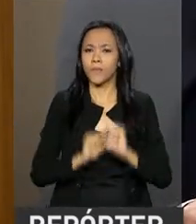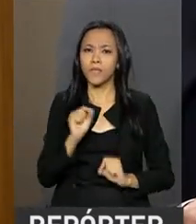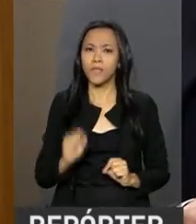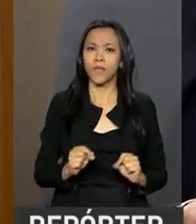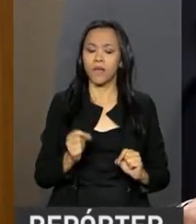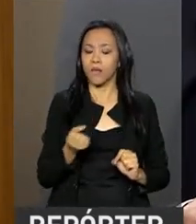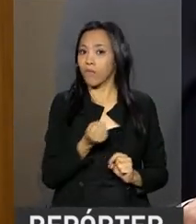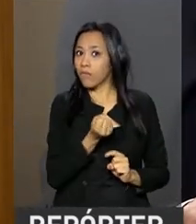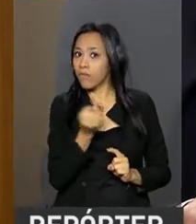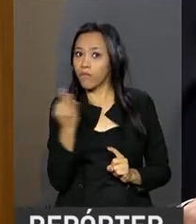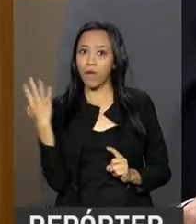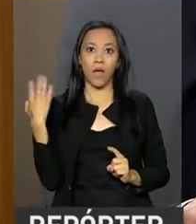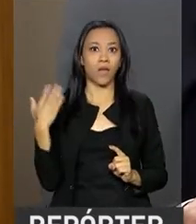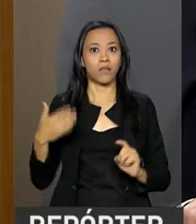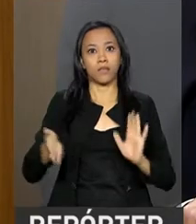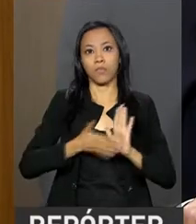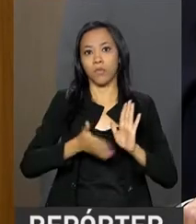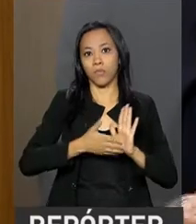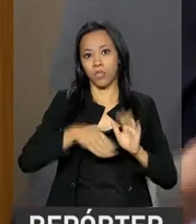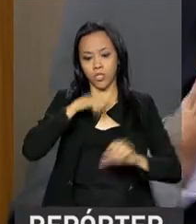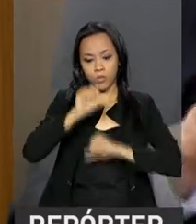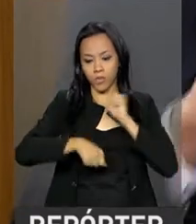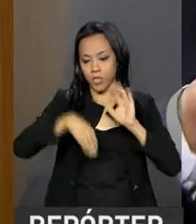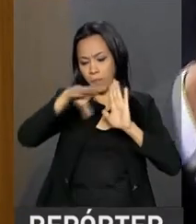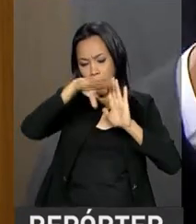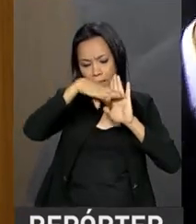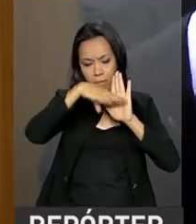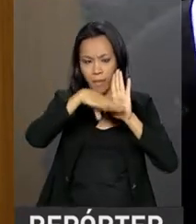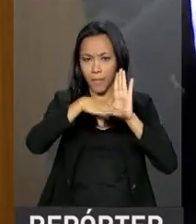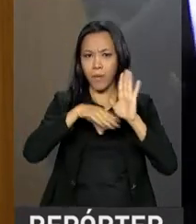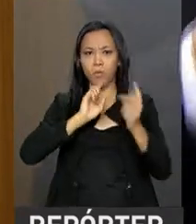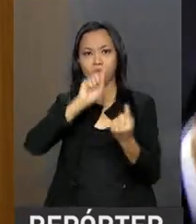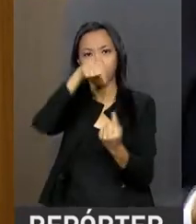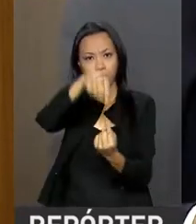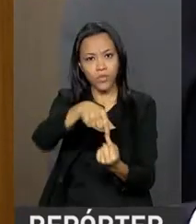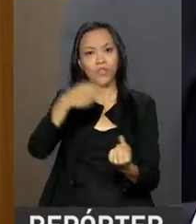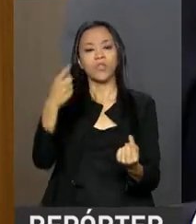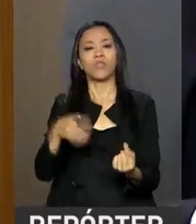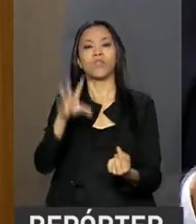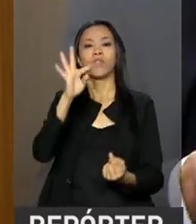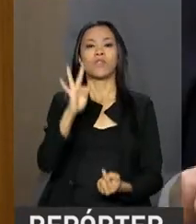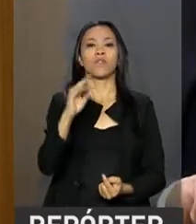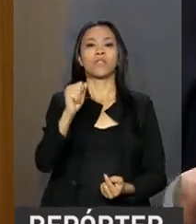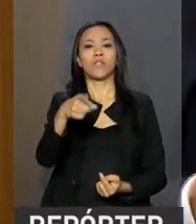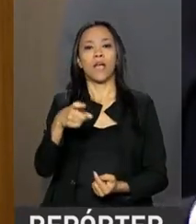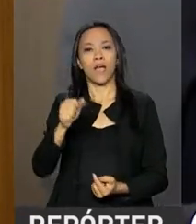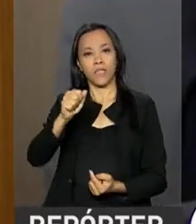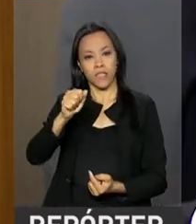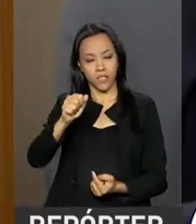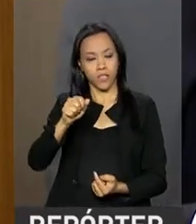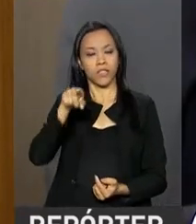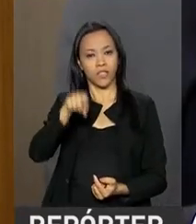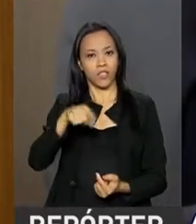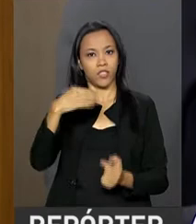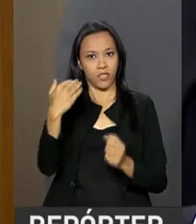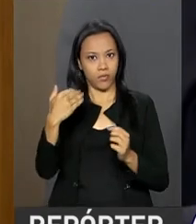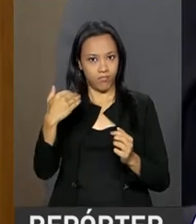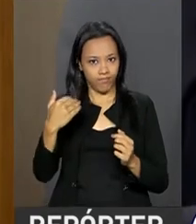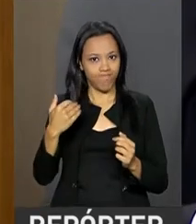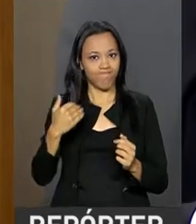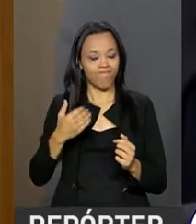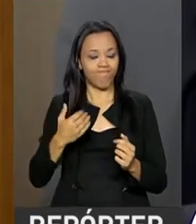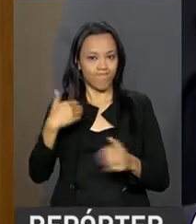reformas que estão sendo feitas no momento visando garantir taxas maiores de crescimento vai dando garantia inflação na